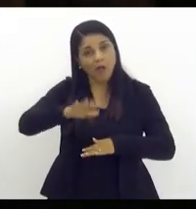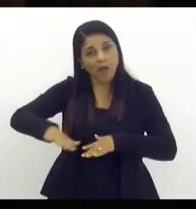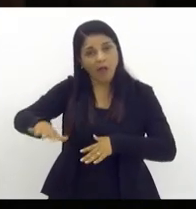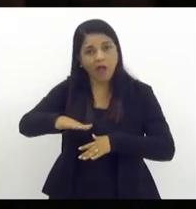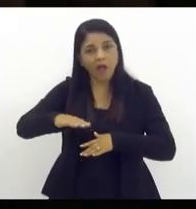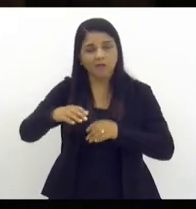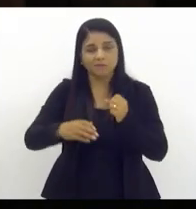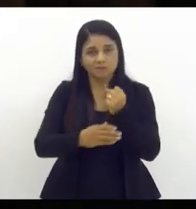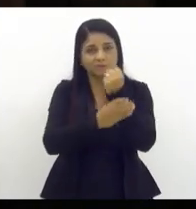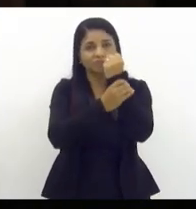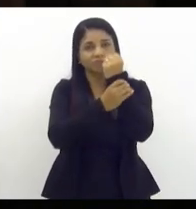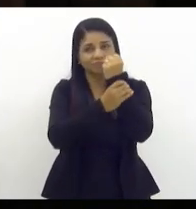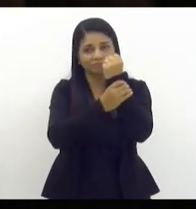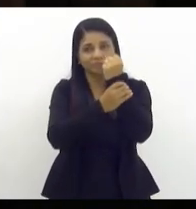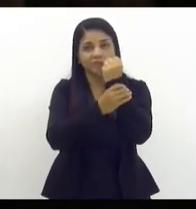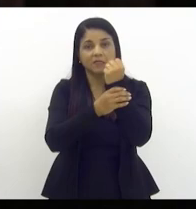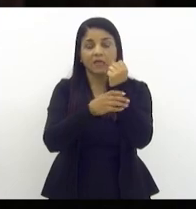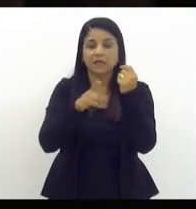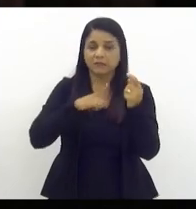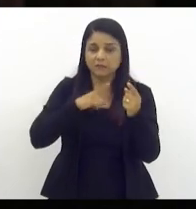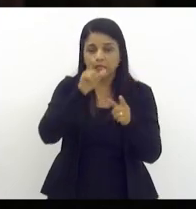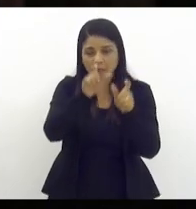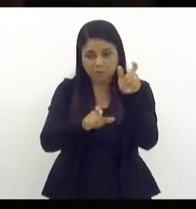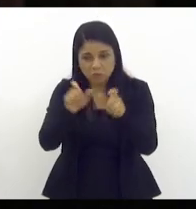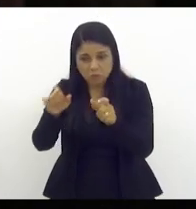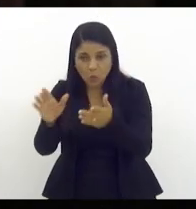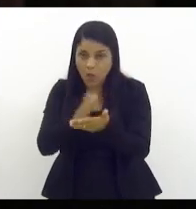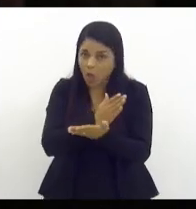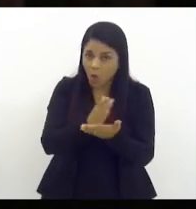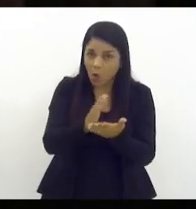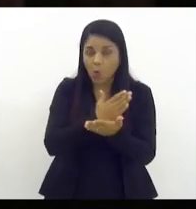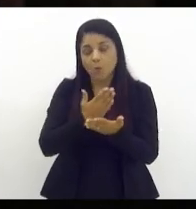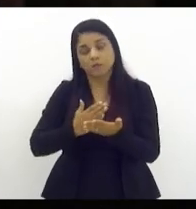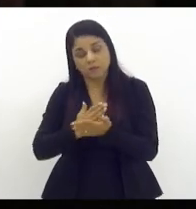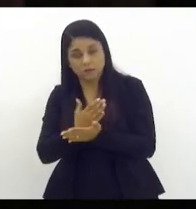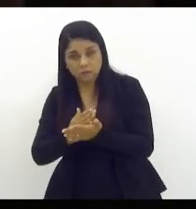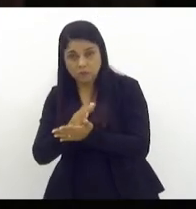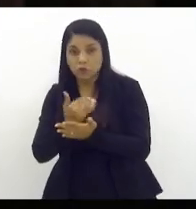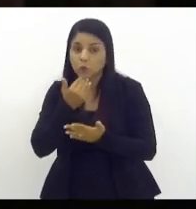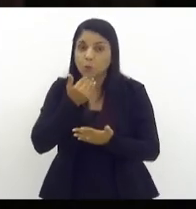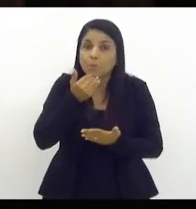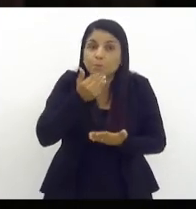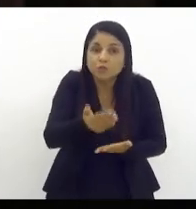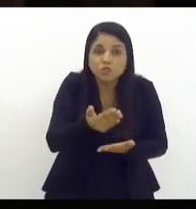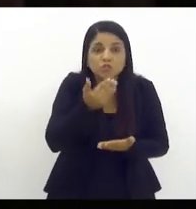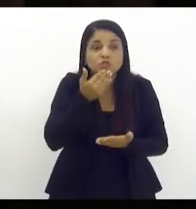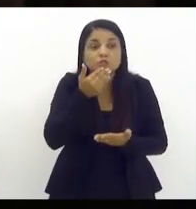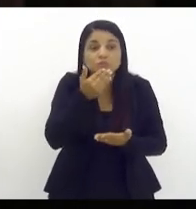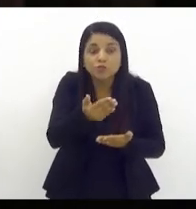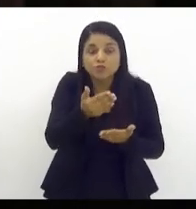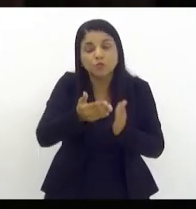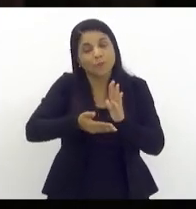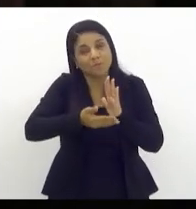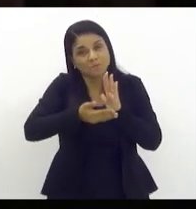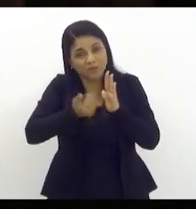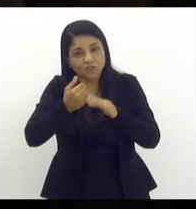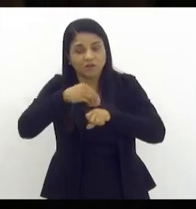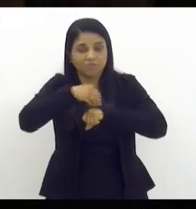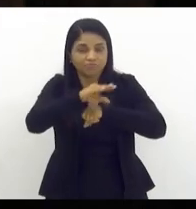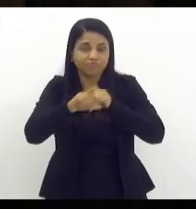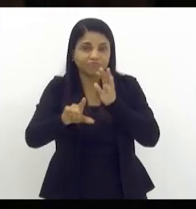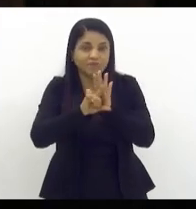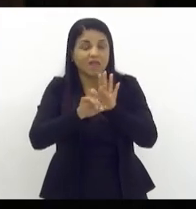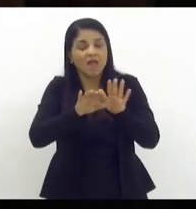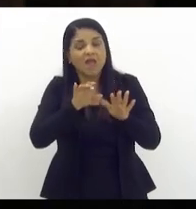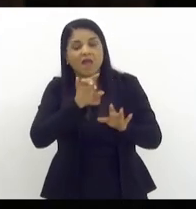Portanto, é razoável que algumas pessoas estejam incomodadas e tenham pedido isso a Vossa Excelência. Eu entendo, cada um de nós age provocado pela